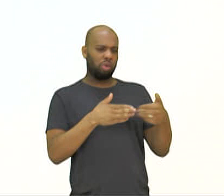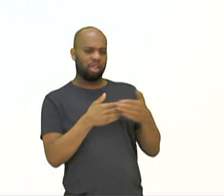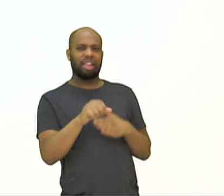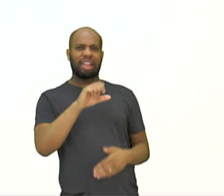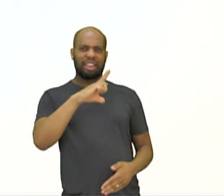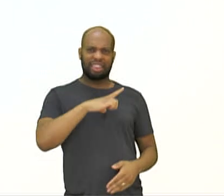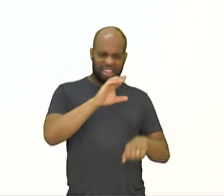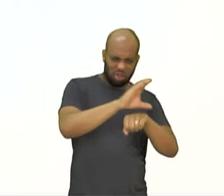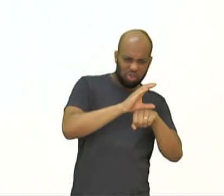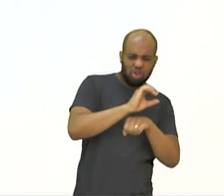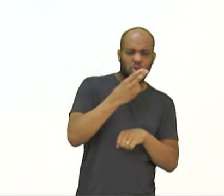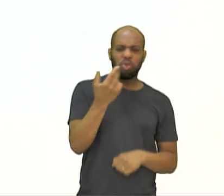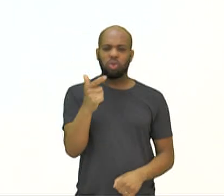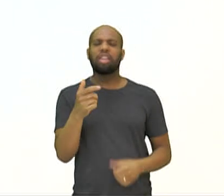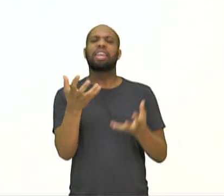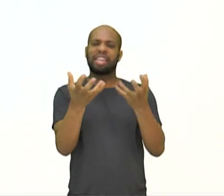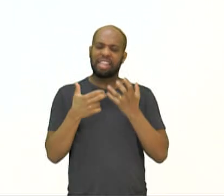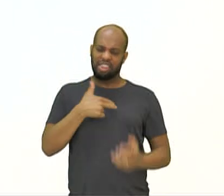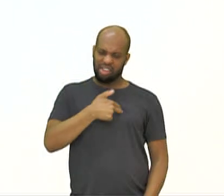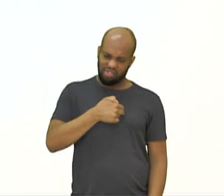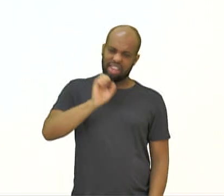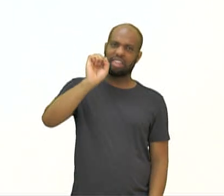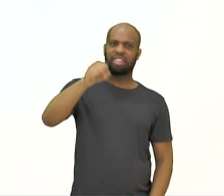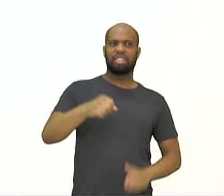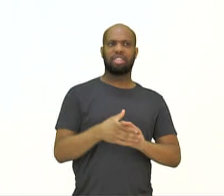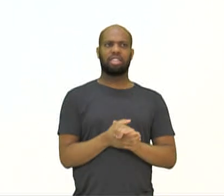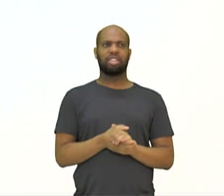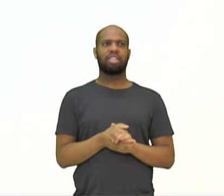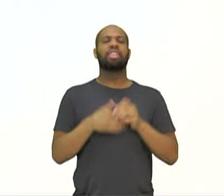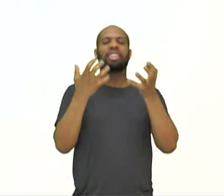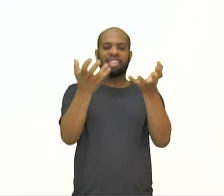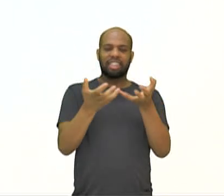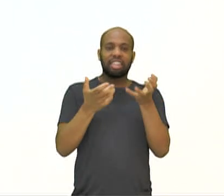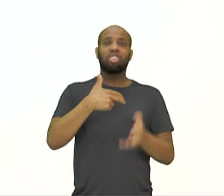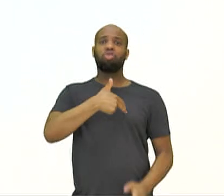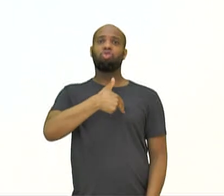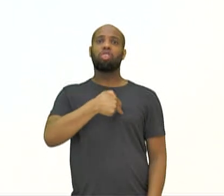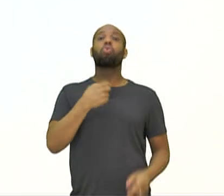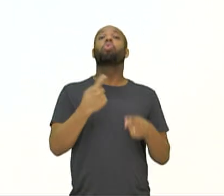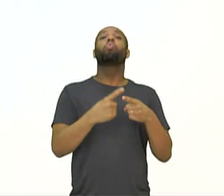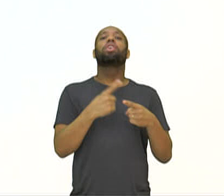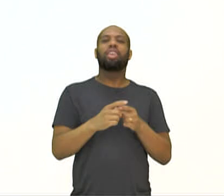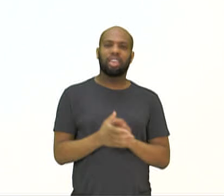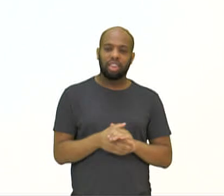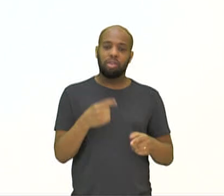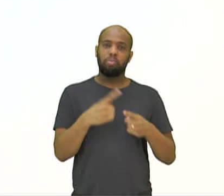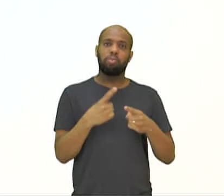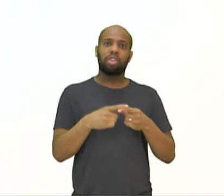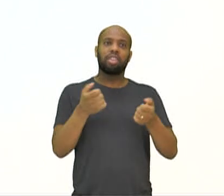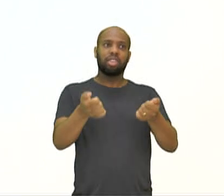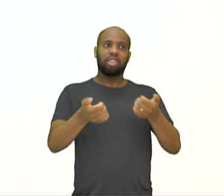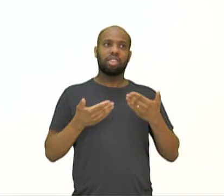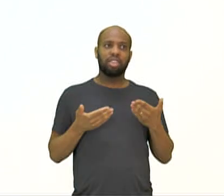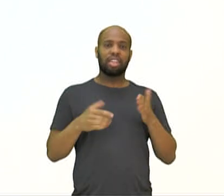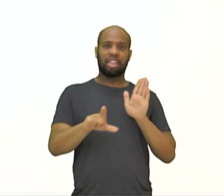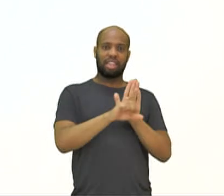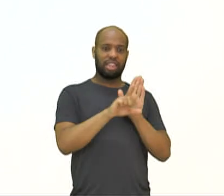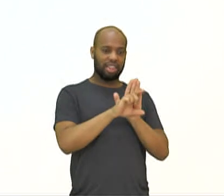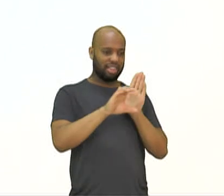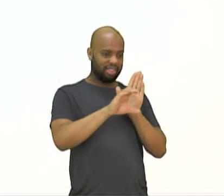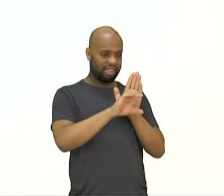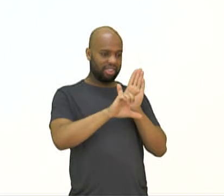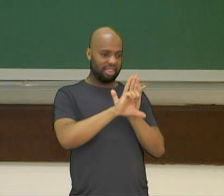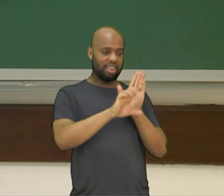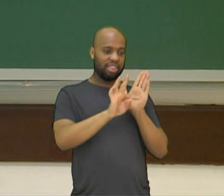ter ou não constituinte, é Vargas que nós queremos, né? Ó, queremos Getúlio Vargas porque ele nos deu as leis trabalhistas,